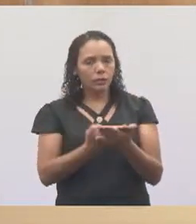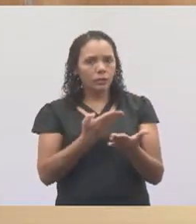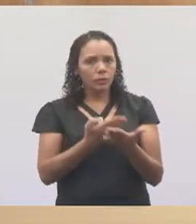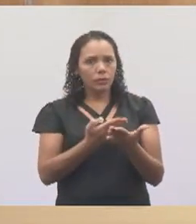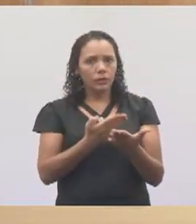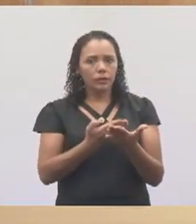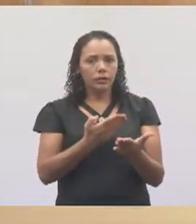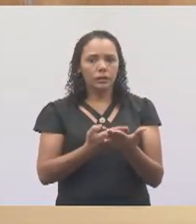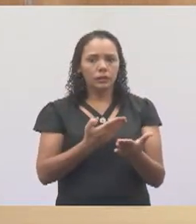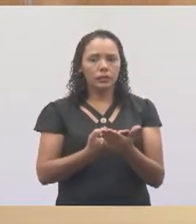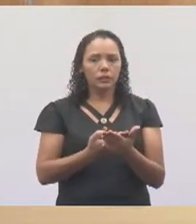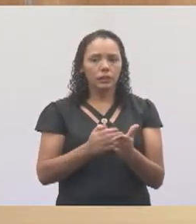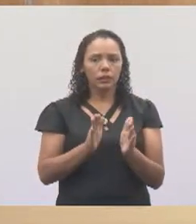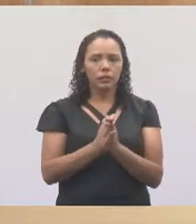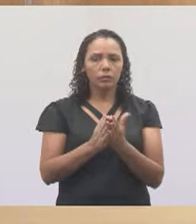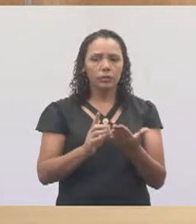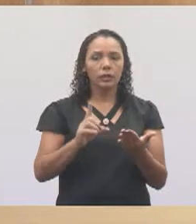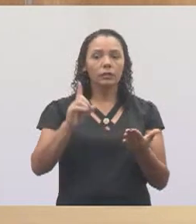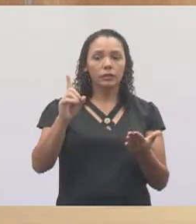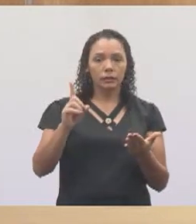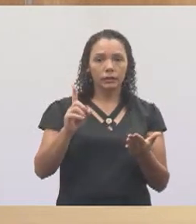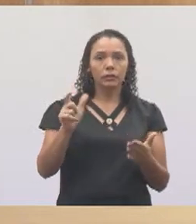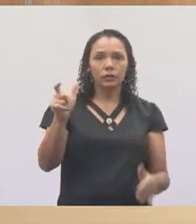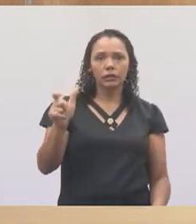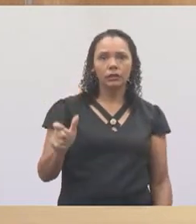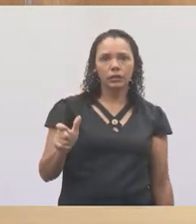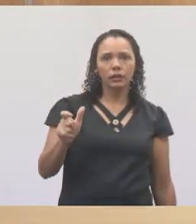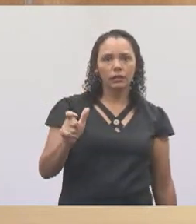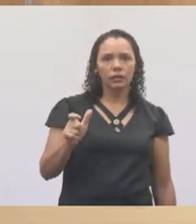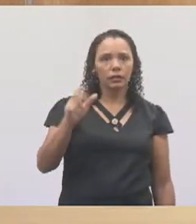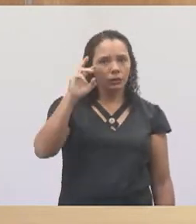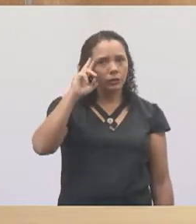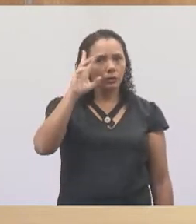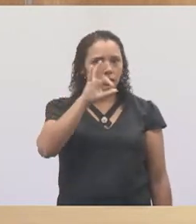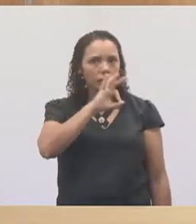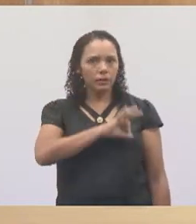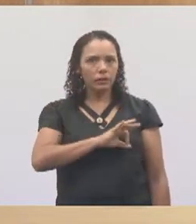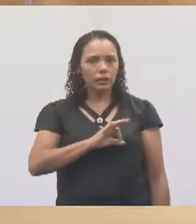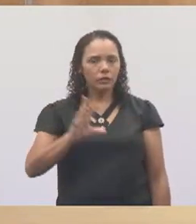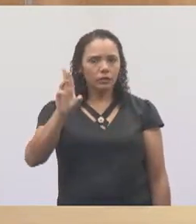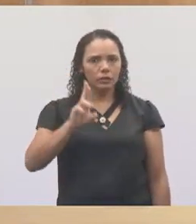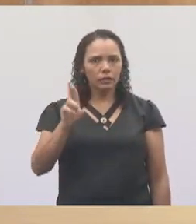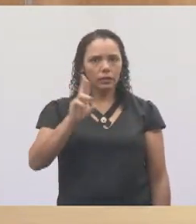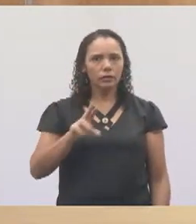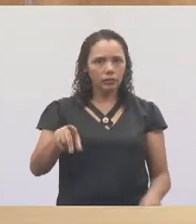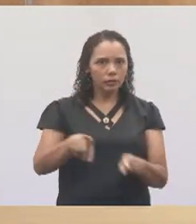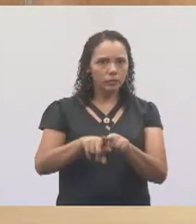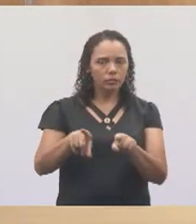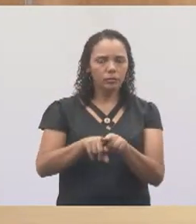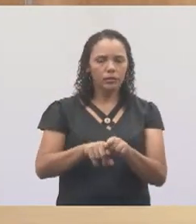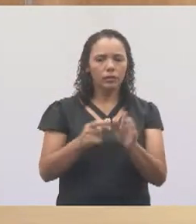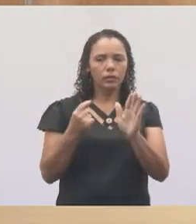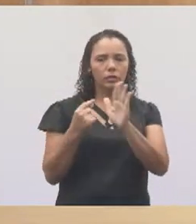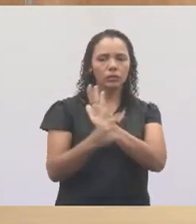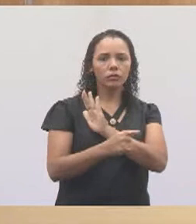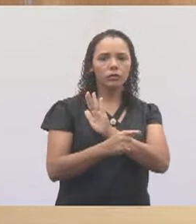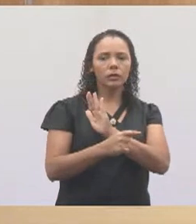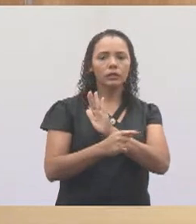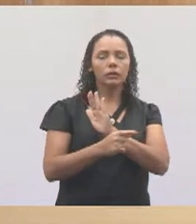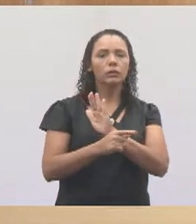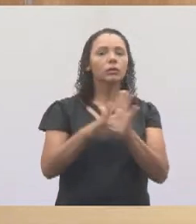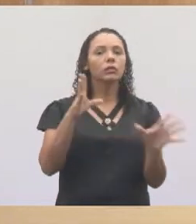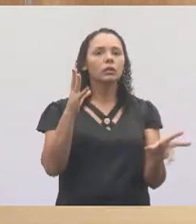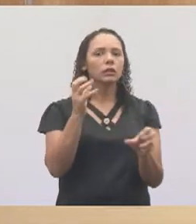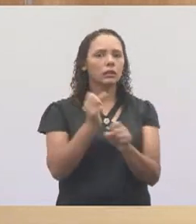a qual o Tales tinha ali na sua sala, não é? Um pequeno versículo que para mim